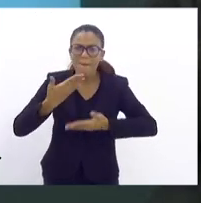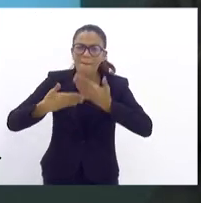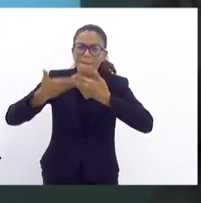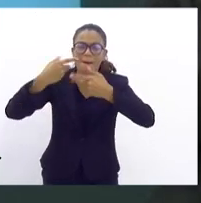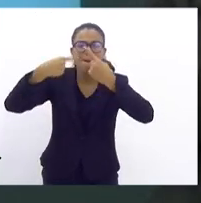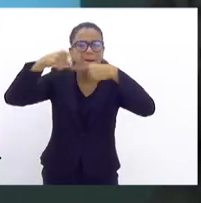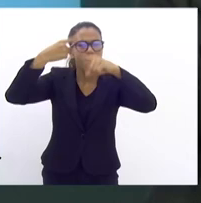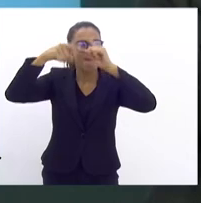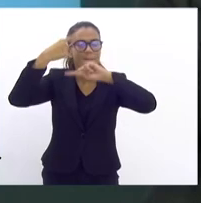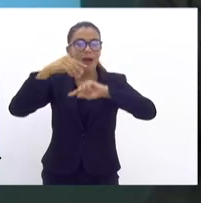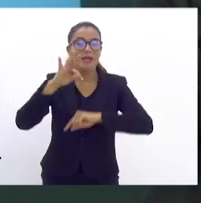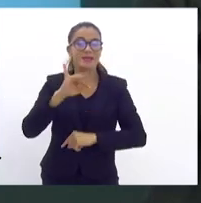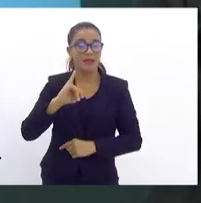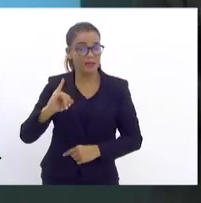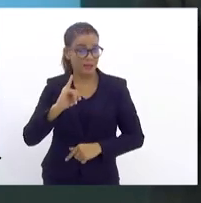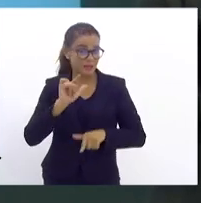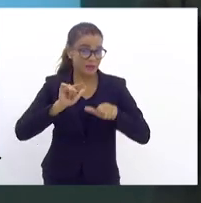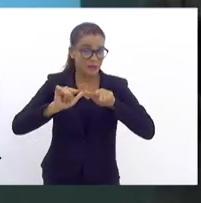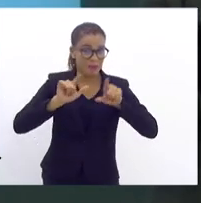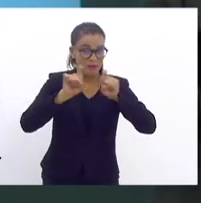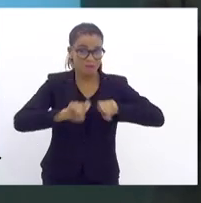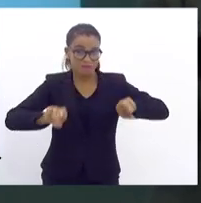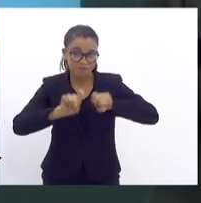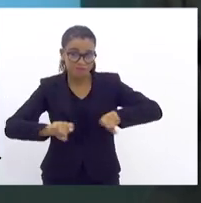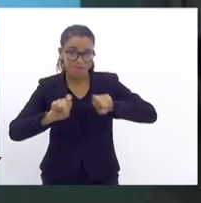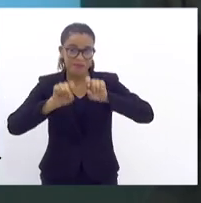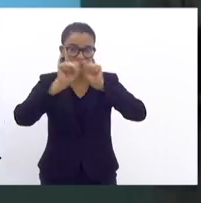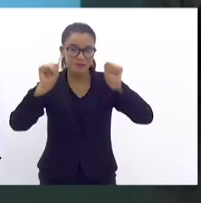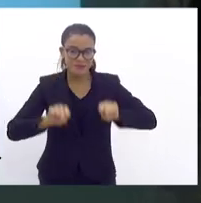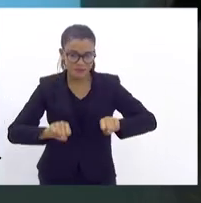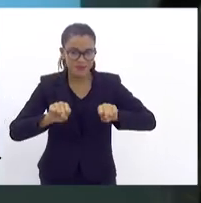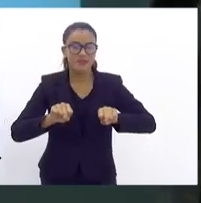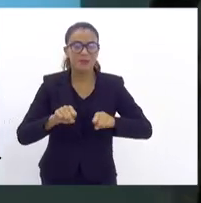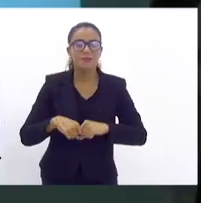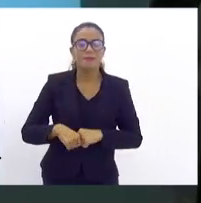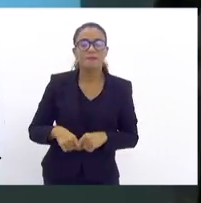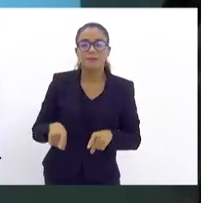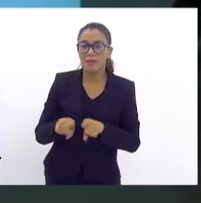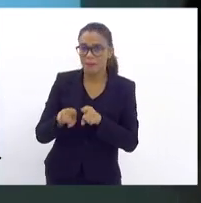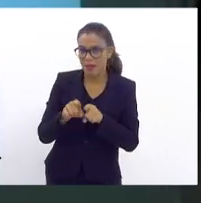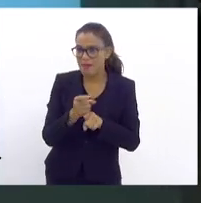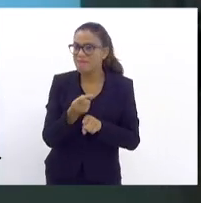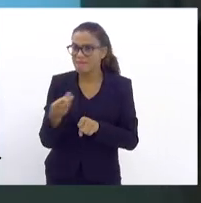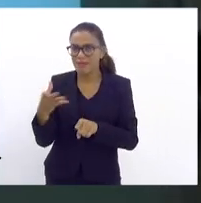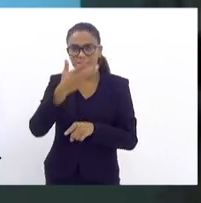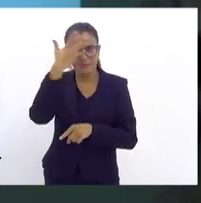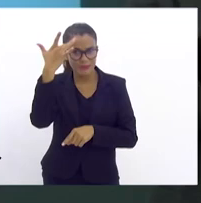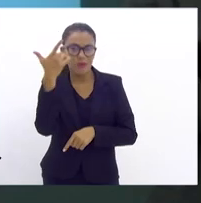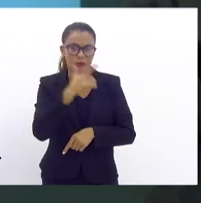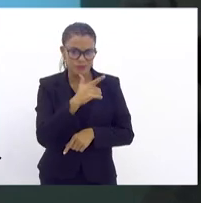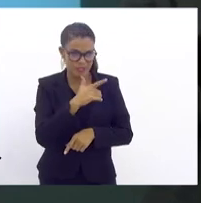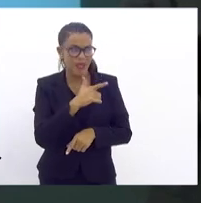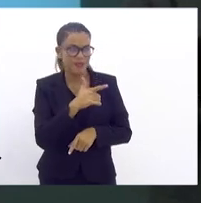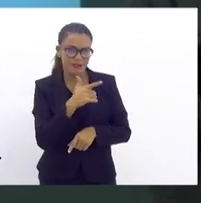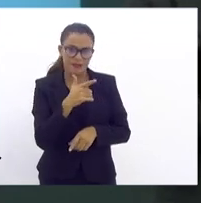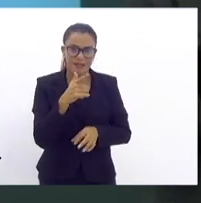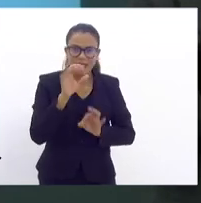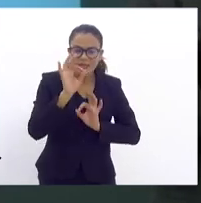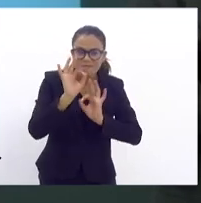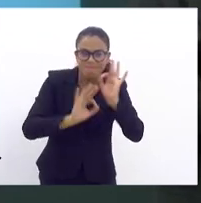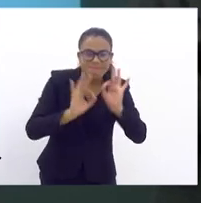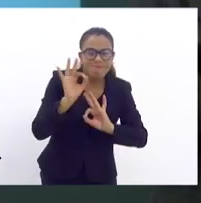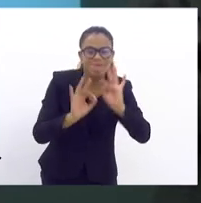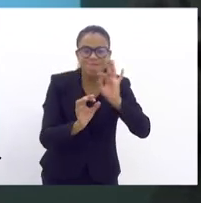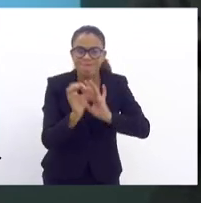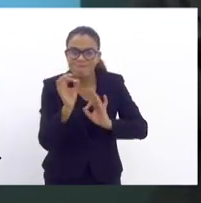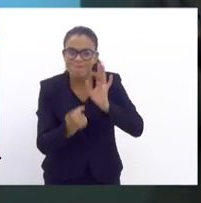de ti e tem ele acredita que todas as pessoas conseguem desenvolver programas como ele assim não piscar de olhos